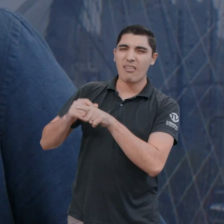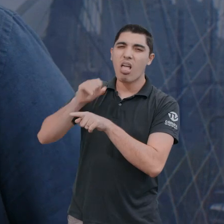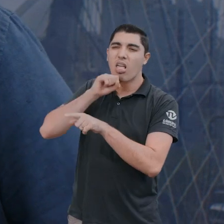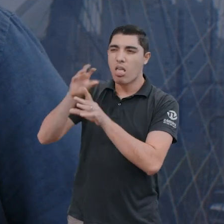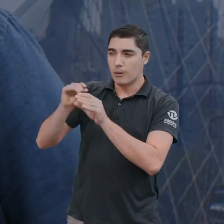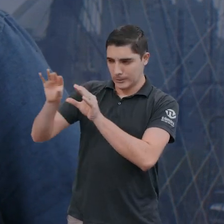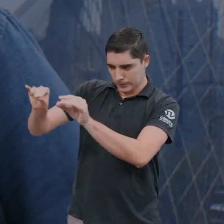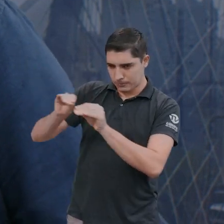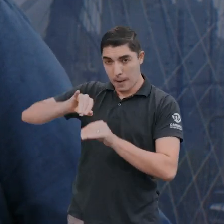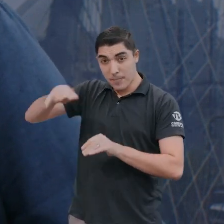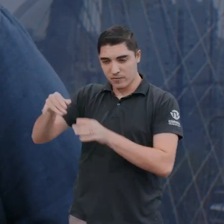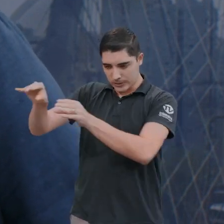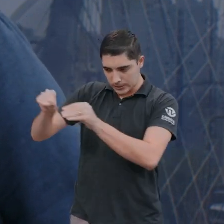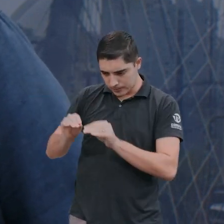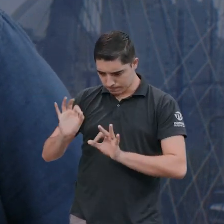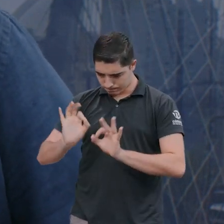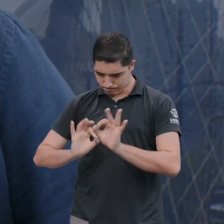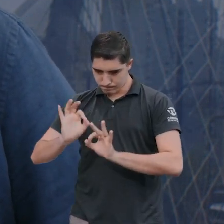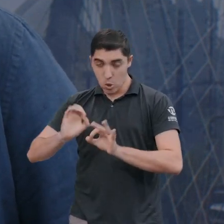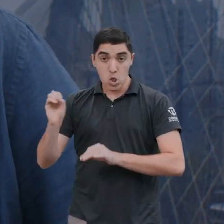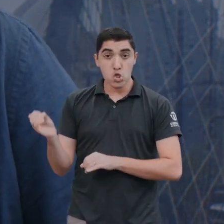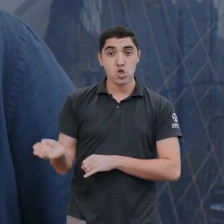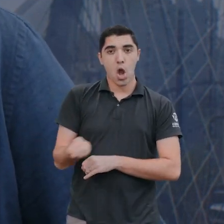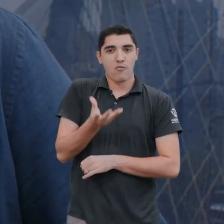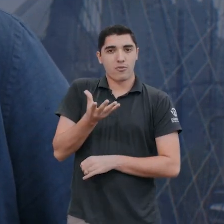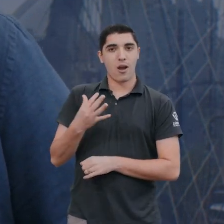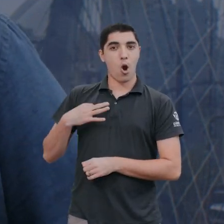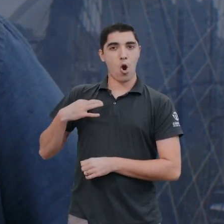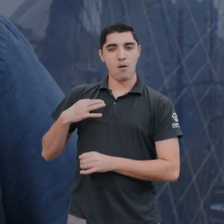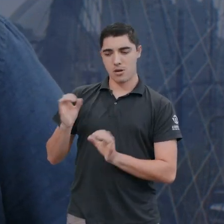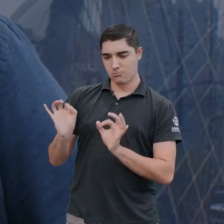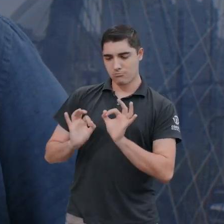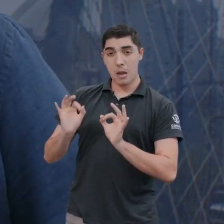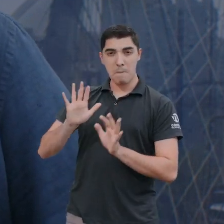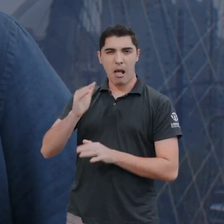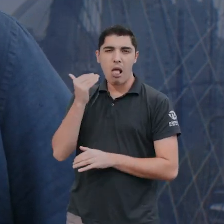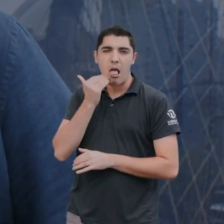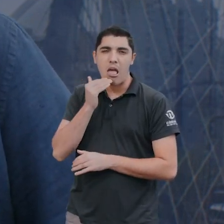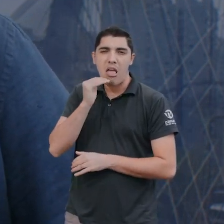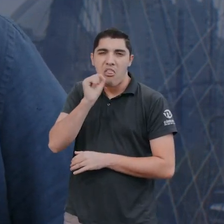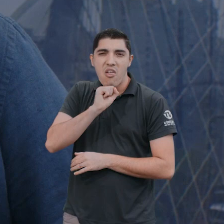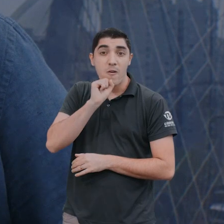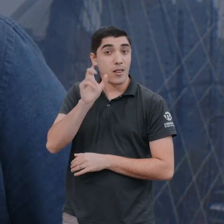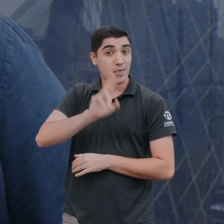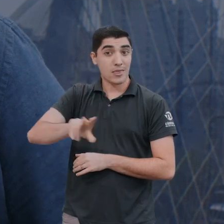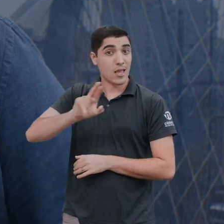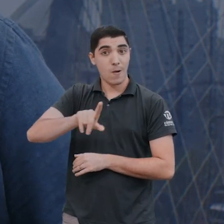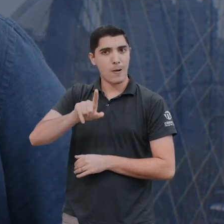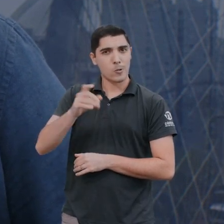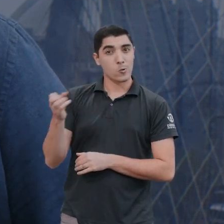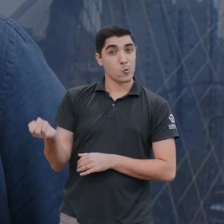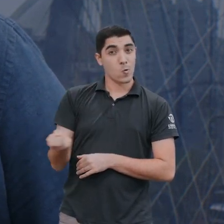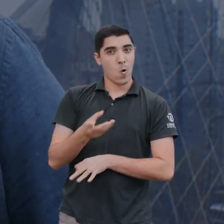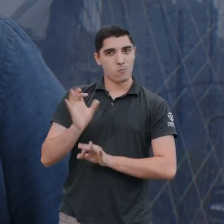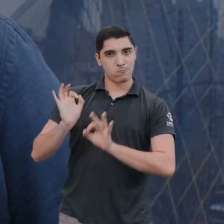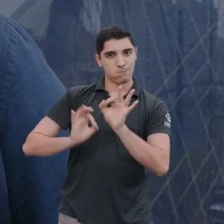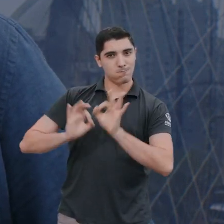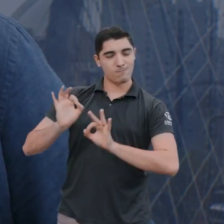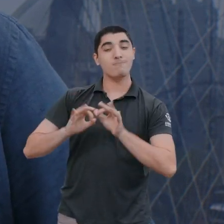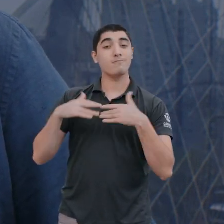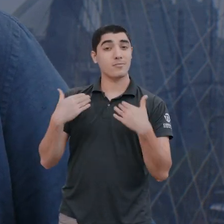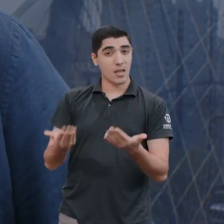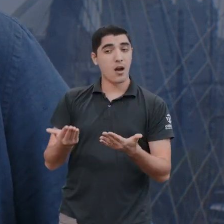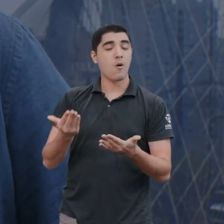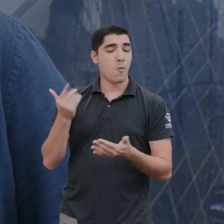um acessório com ele, por exemplo, né? Ou você ressignificar uma peça que tem ainda uma fibra em boas condições de uso.